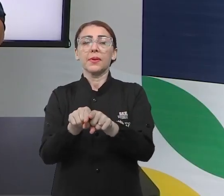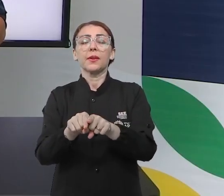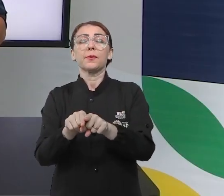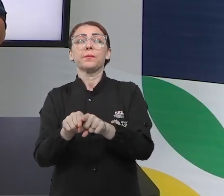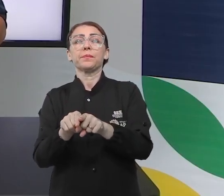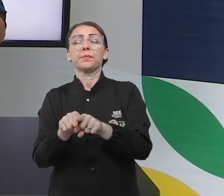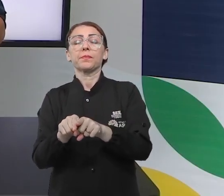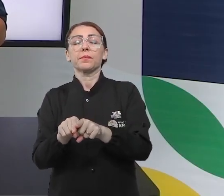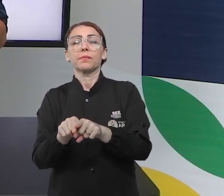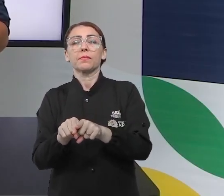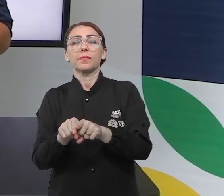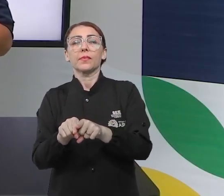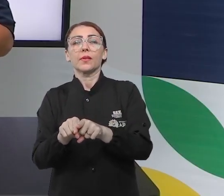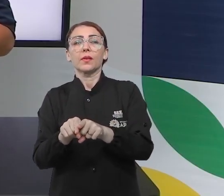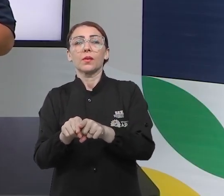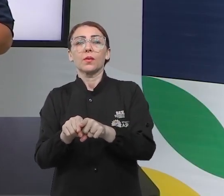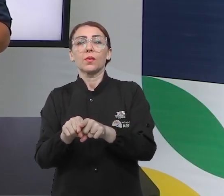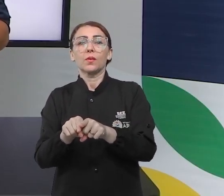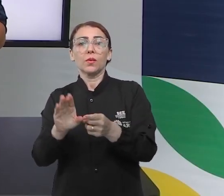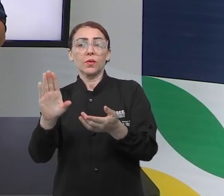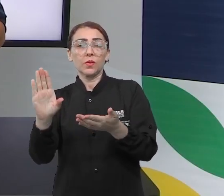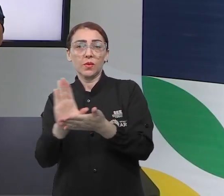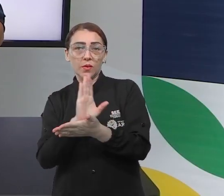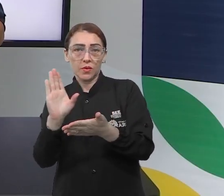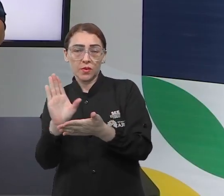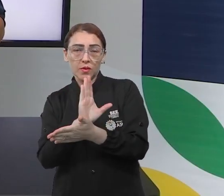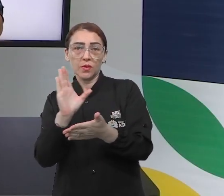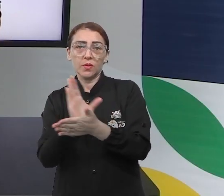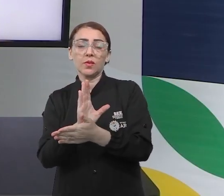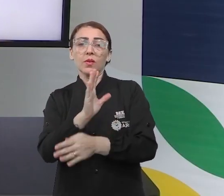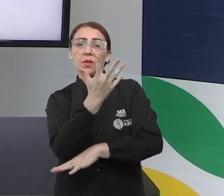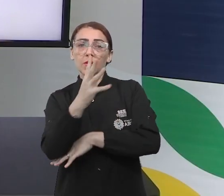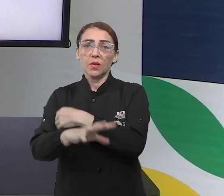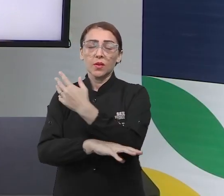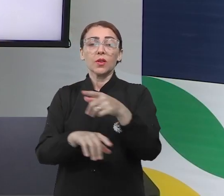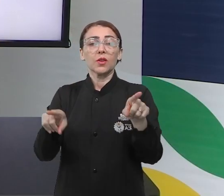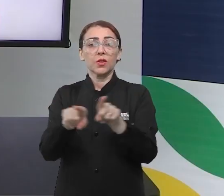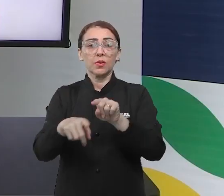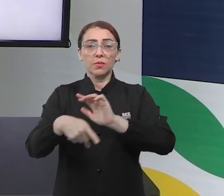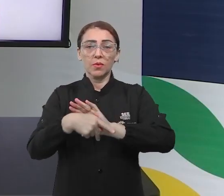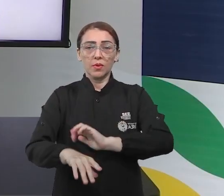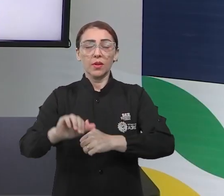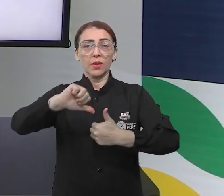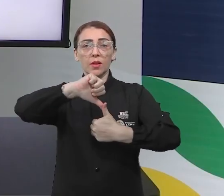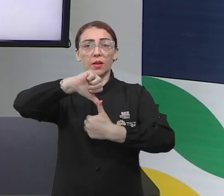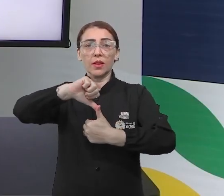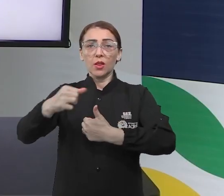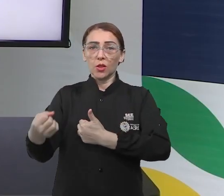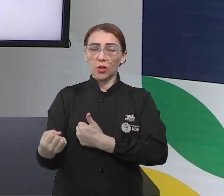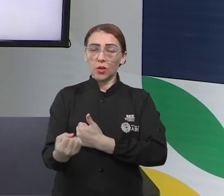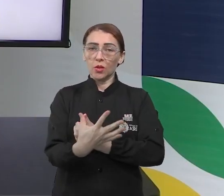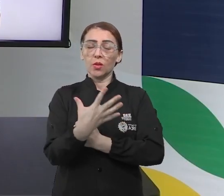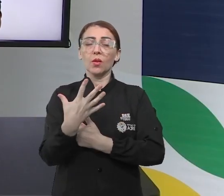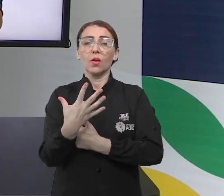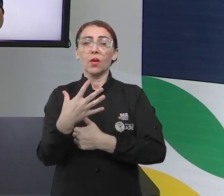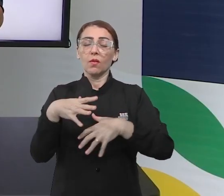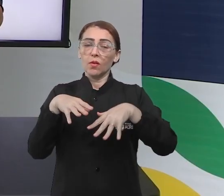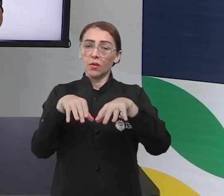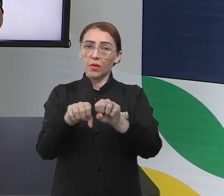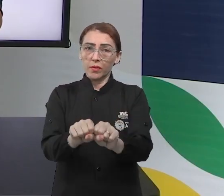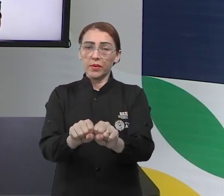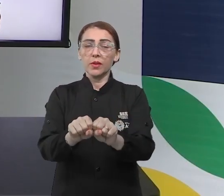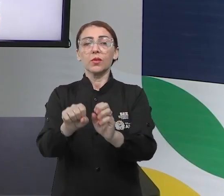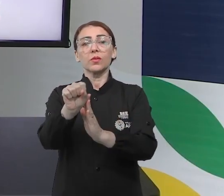sobre os recursos que existiam aqui na América. Agora vamos ter uma nova forma de colonizar